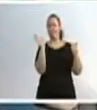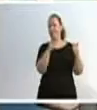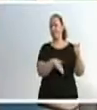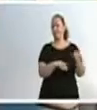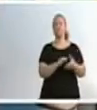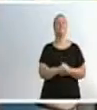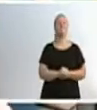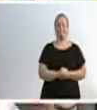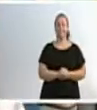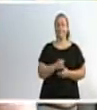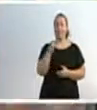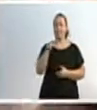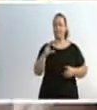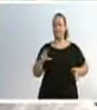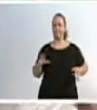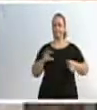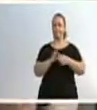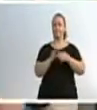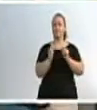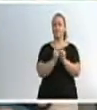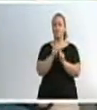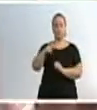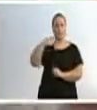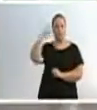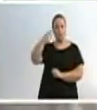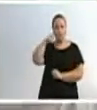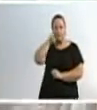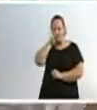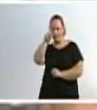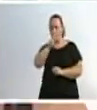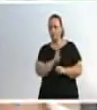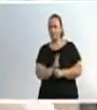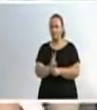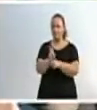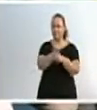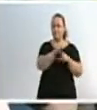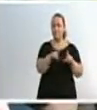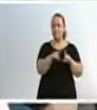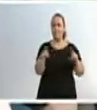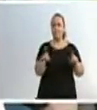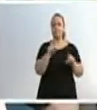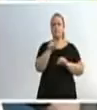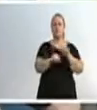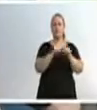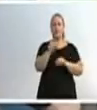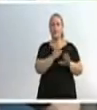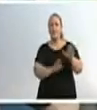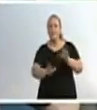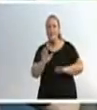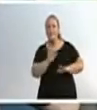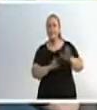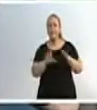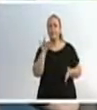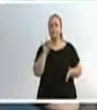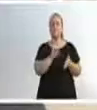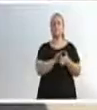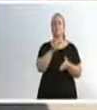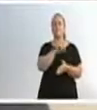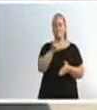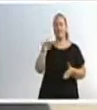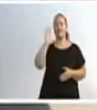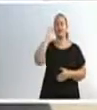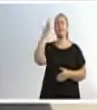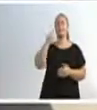de fiscalização para que as pessoas não apenas adotem esses animais e liberem, mas que tenham cuidado, realmente a gente vai conseguir resolver a raiz do problema.